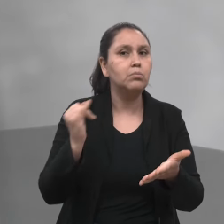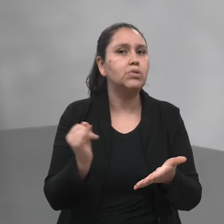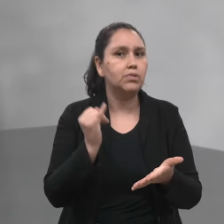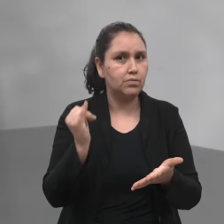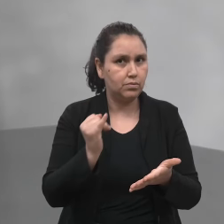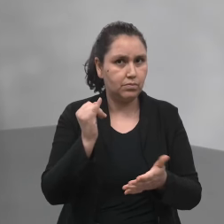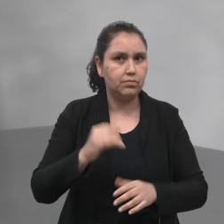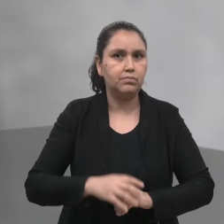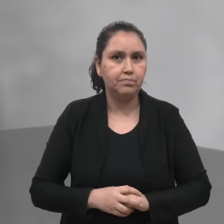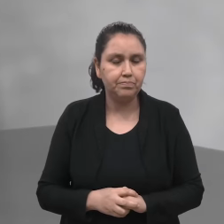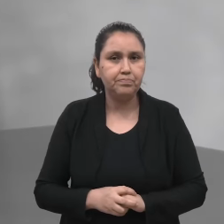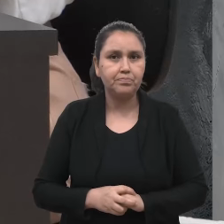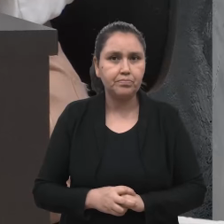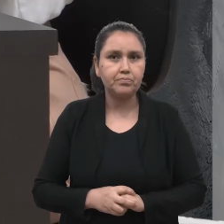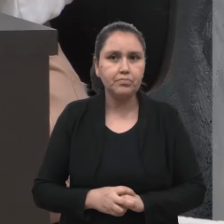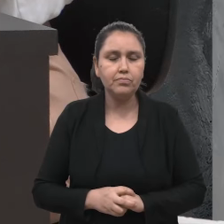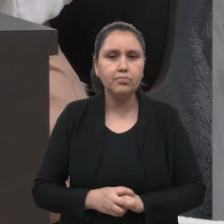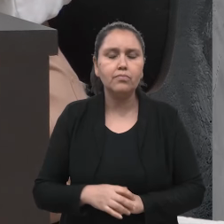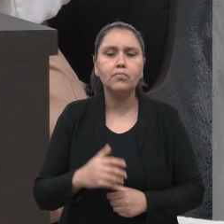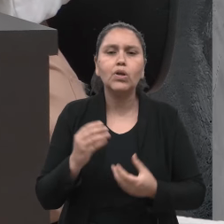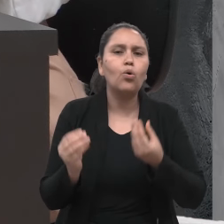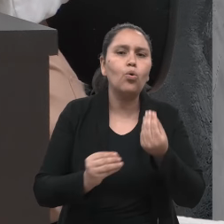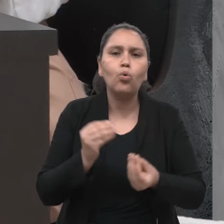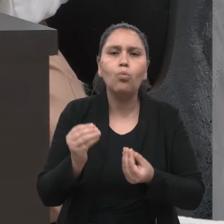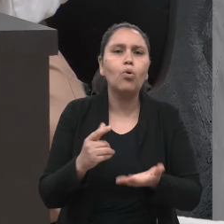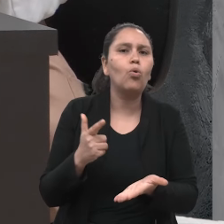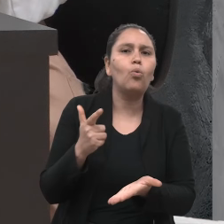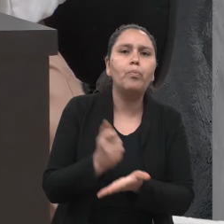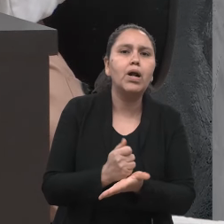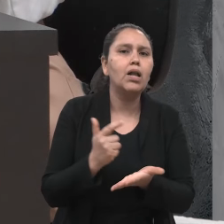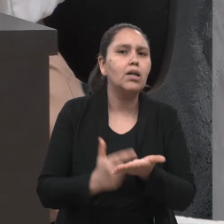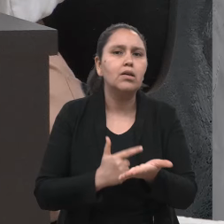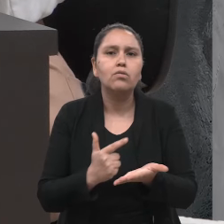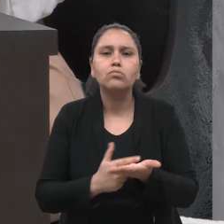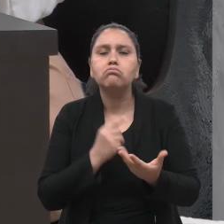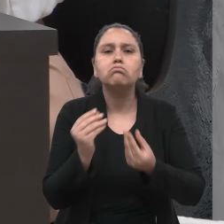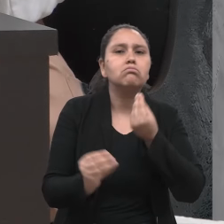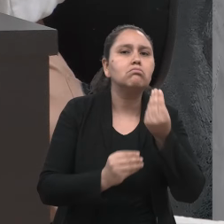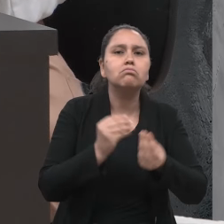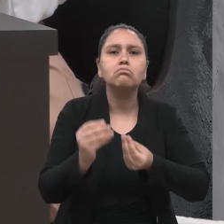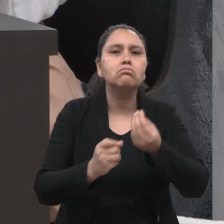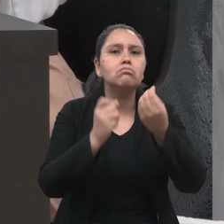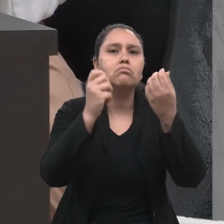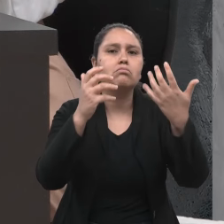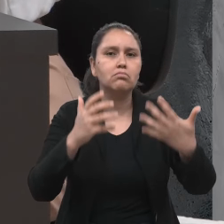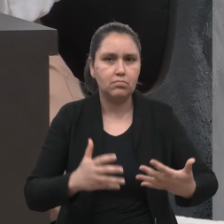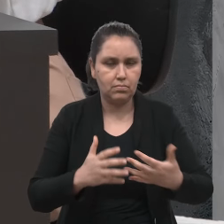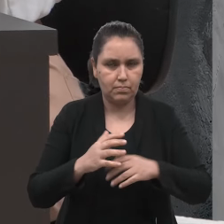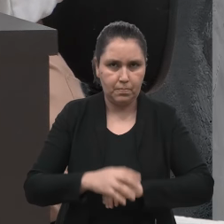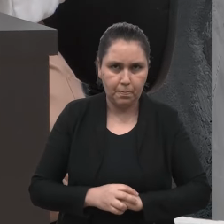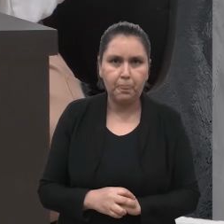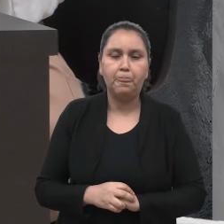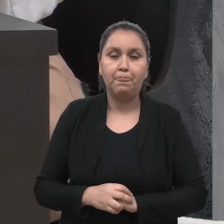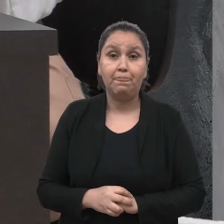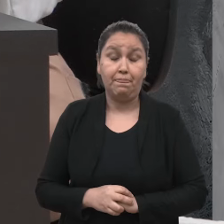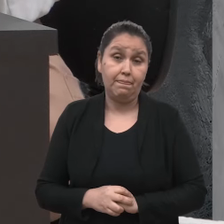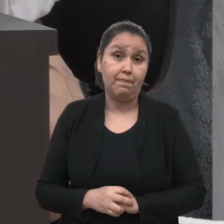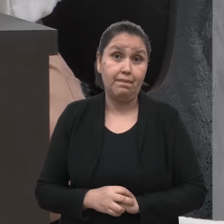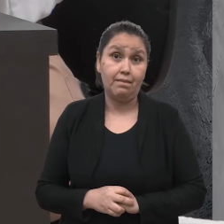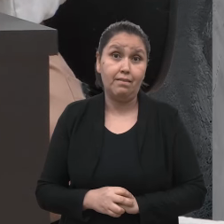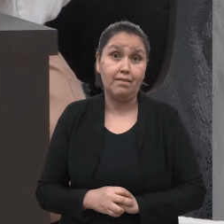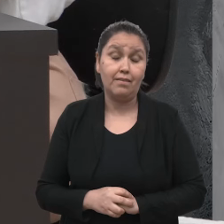Isso aqui é bem importante. Milena, as pessoas conseguem encontrar o teu livro já? Como que tá isso? Como tá